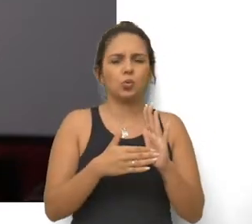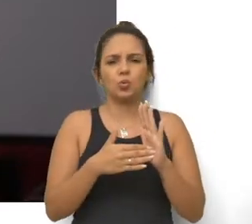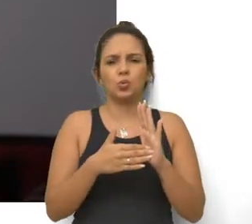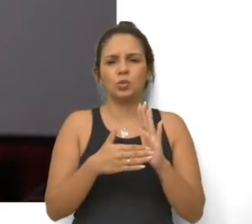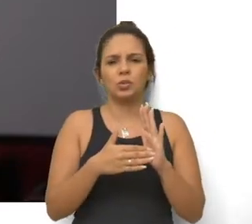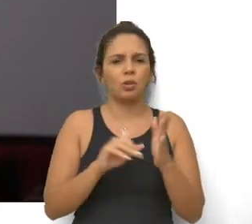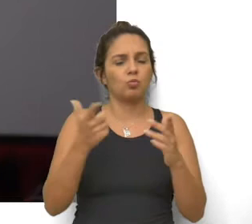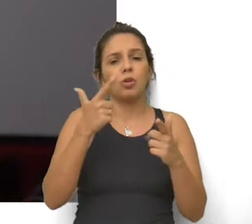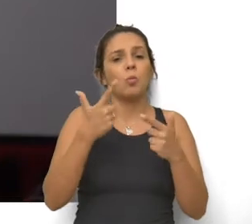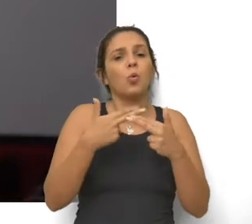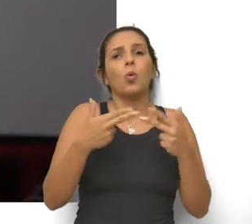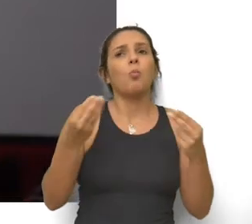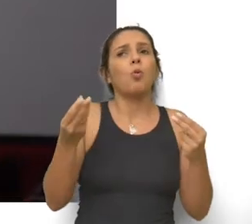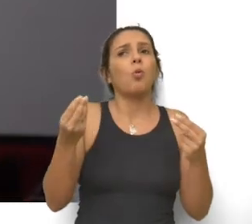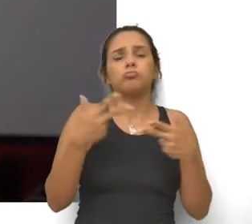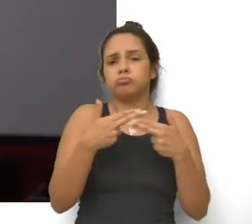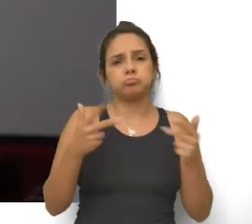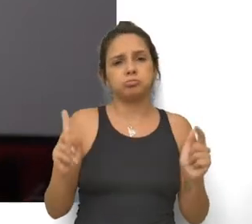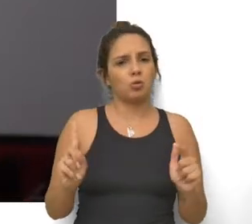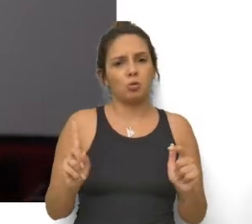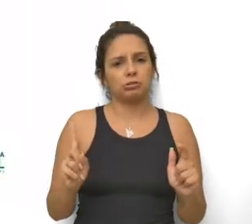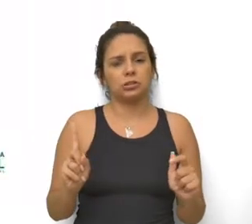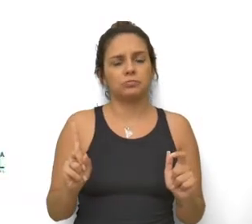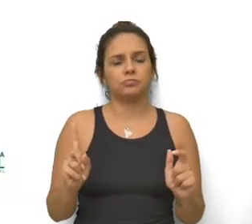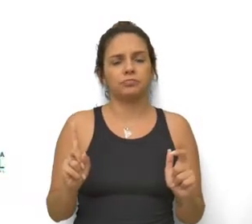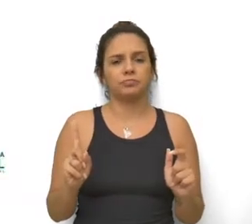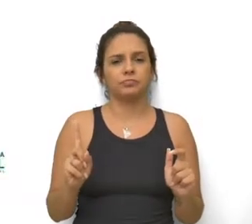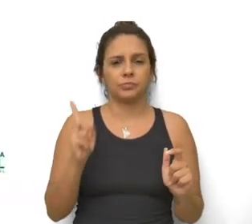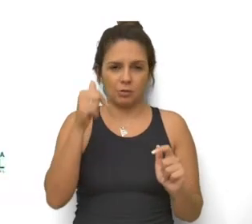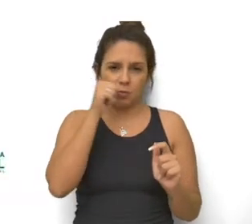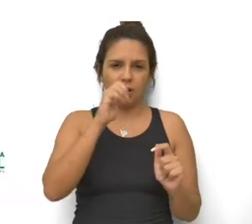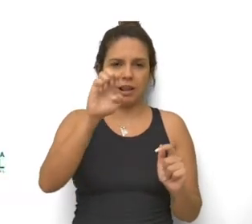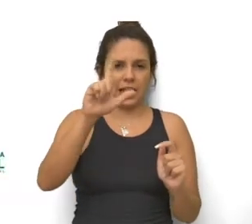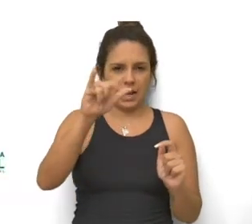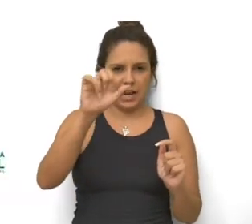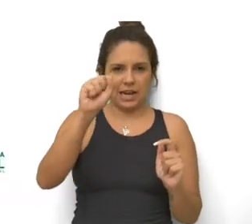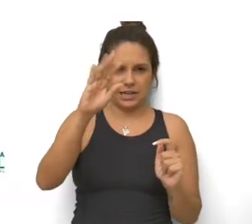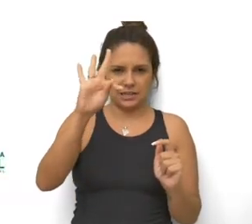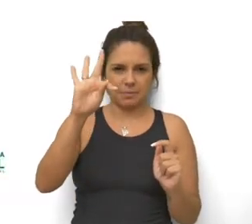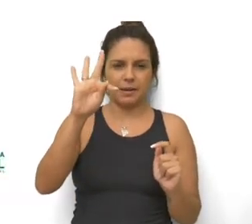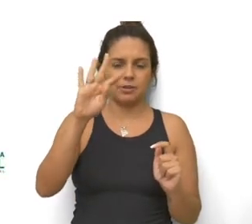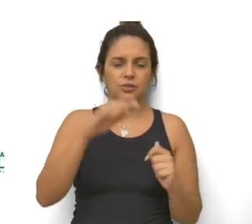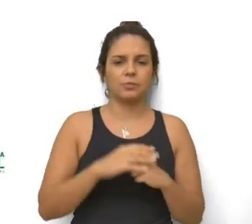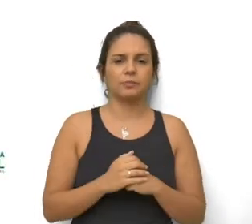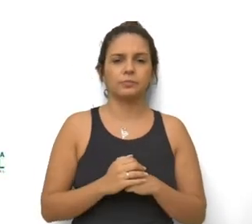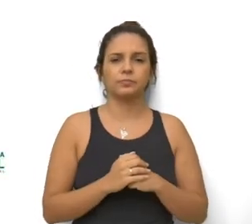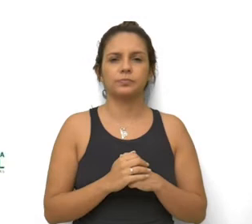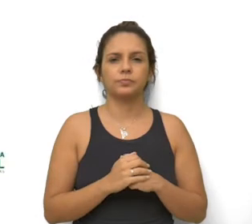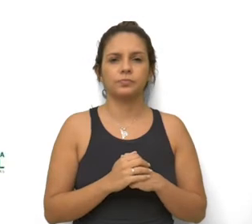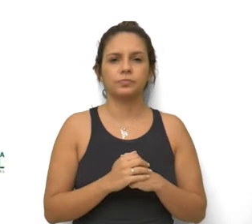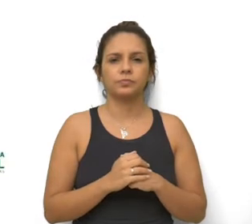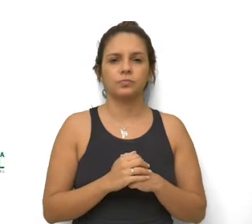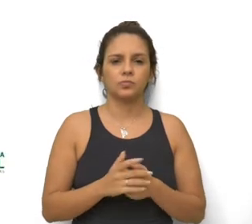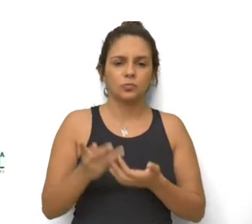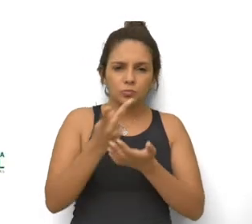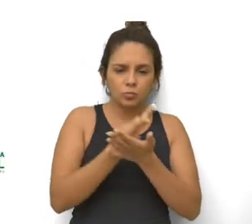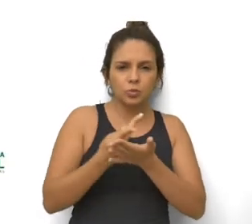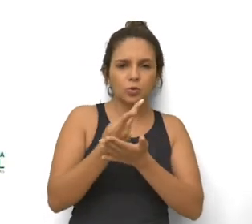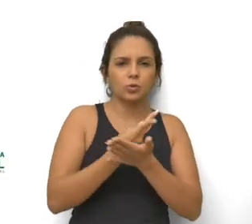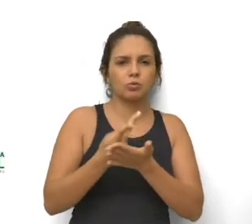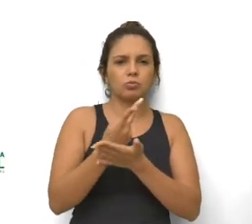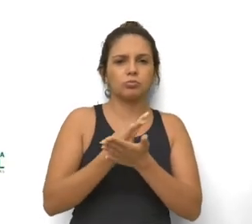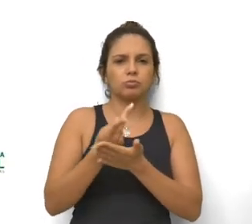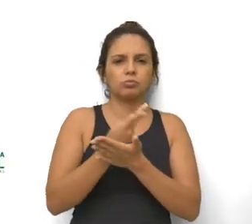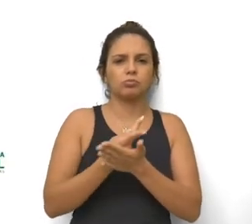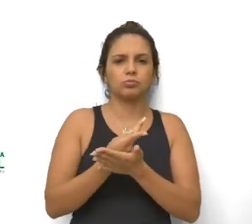muita coisa, sobre a Elizabeth Bishop, e procurando, assim,